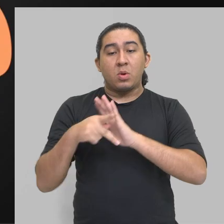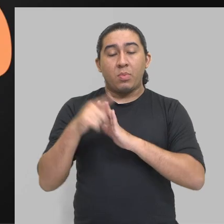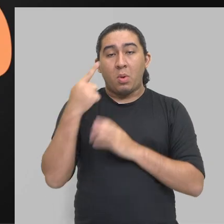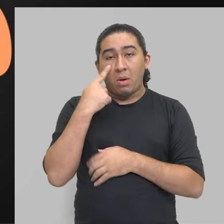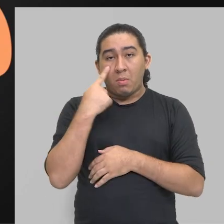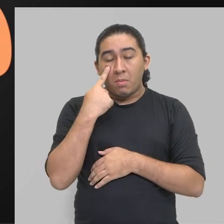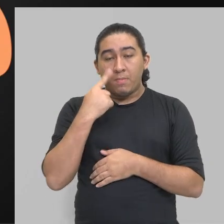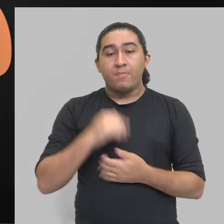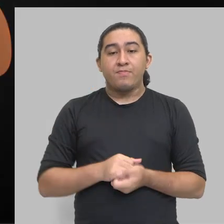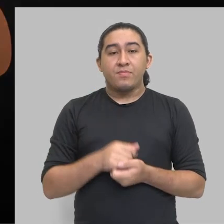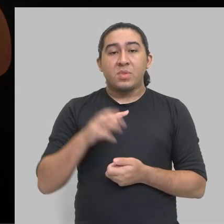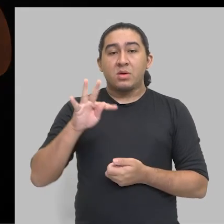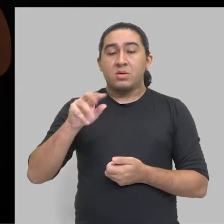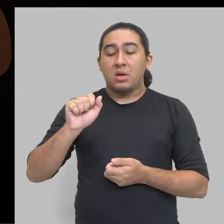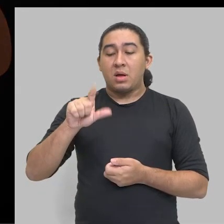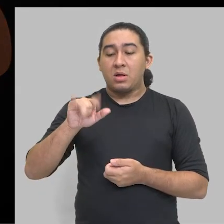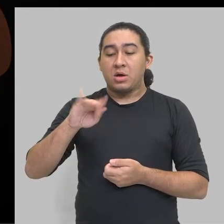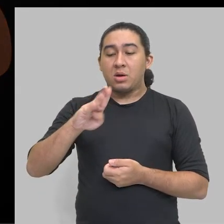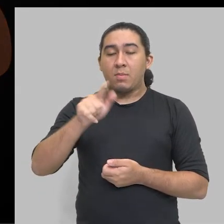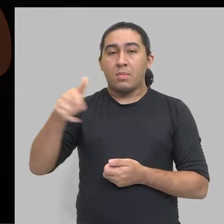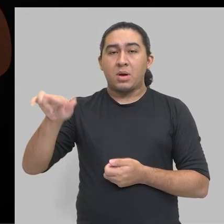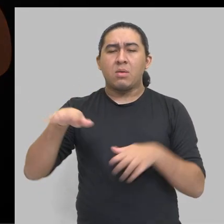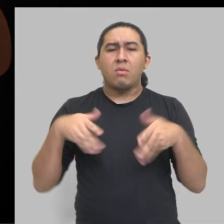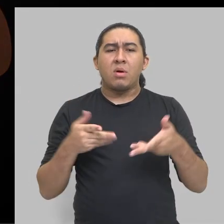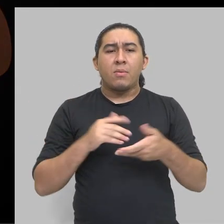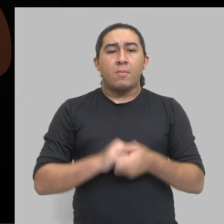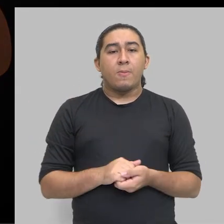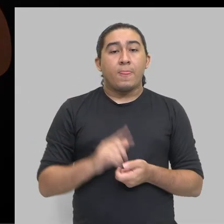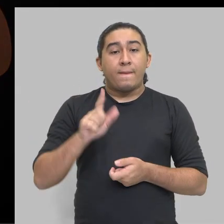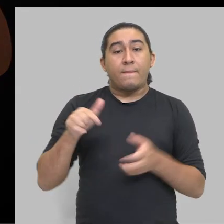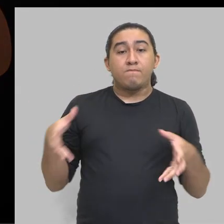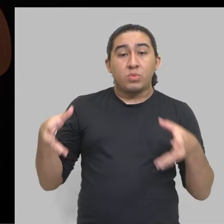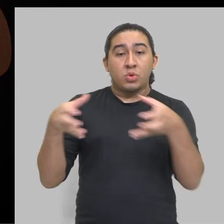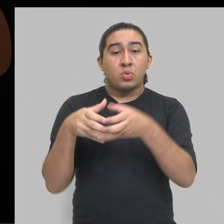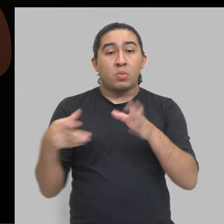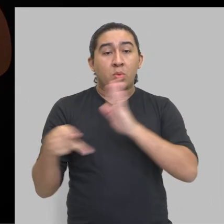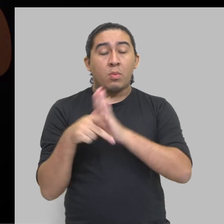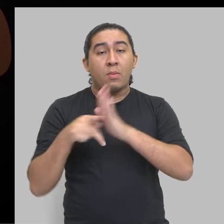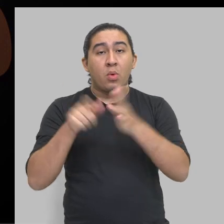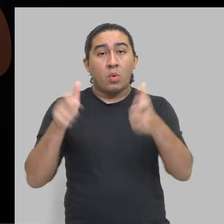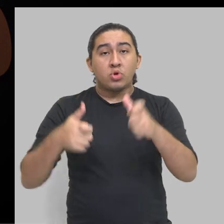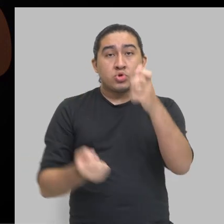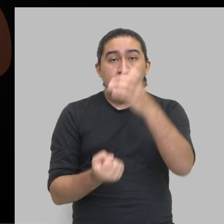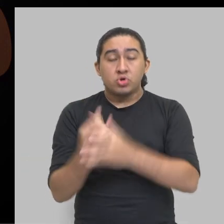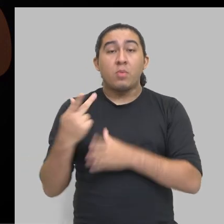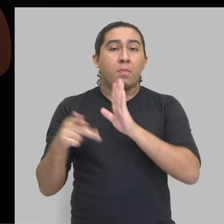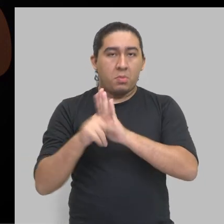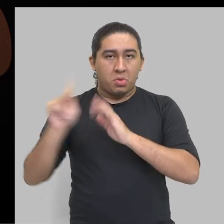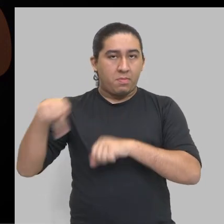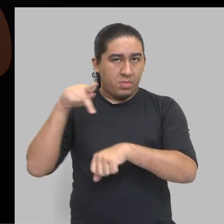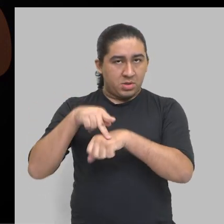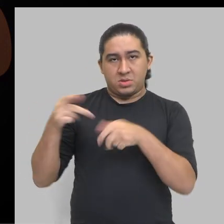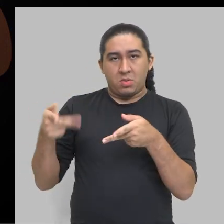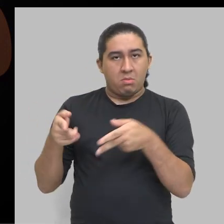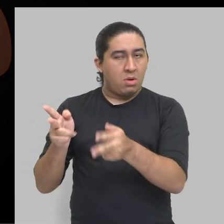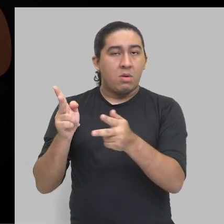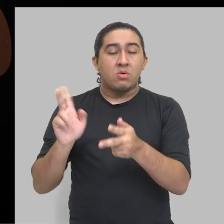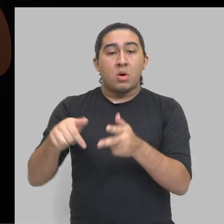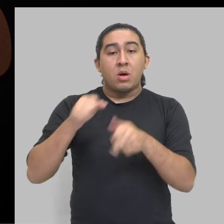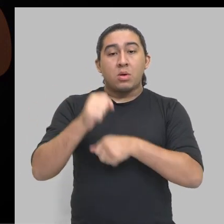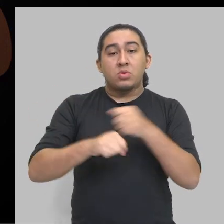como terrorista, é o Talibã. Quem é o Talibã? É um grupo fundamentalista que surgiu no Afeganistão